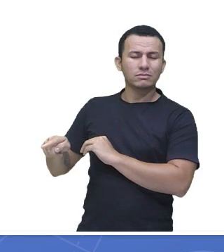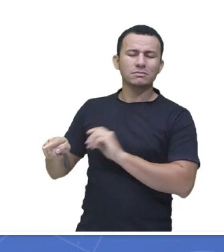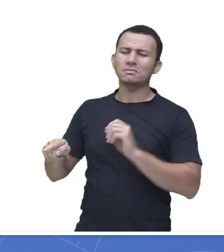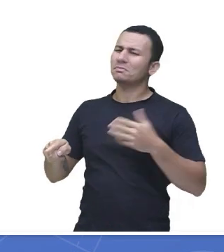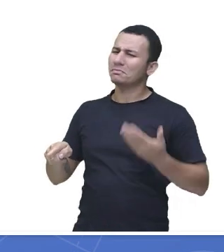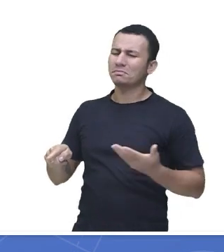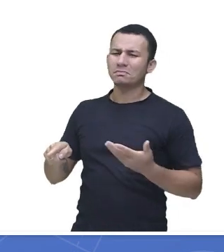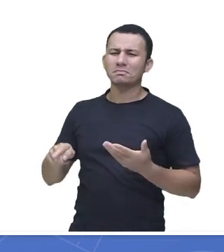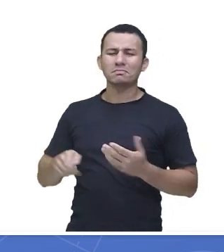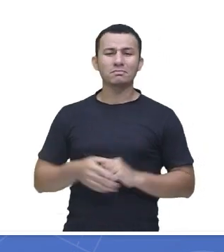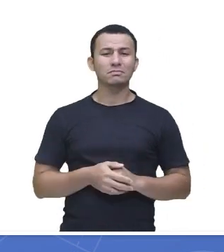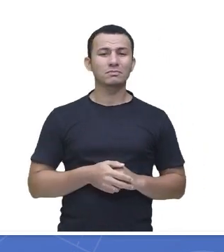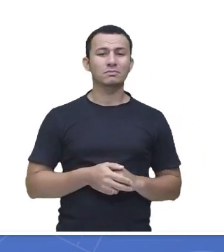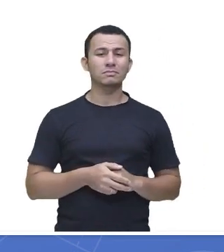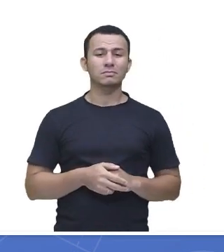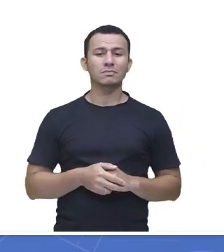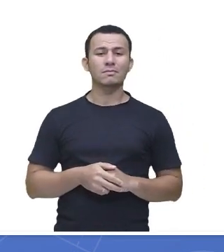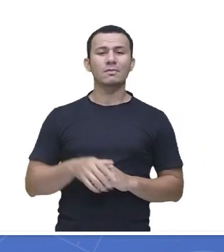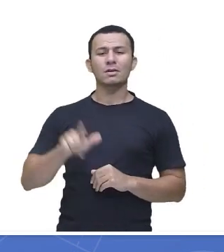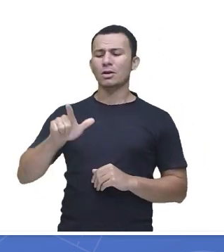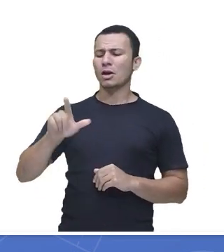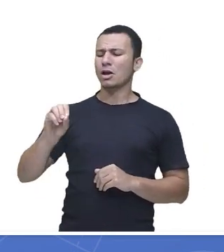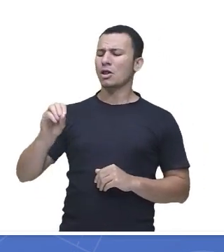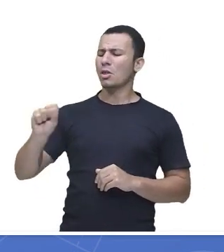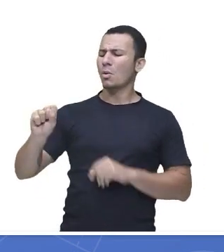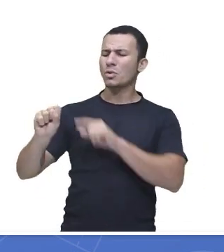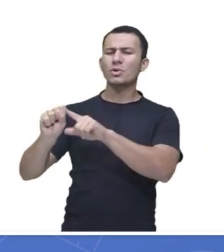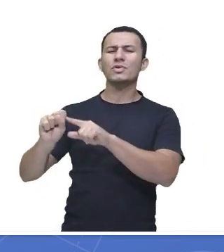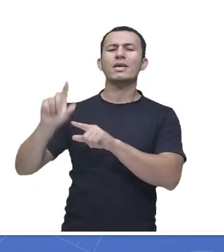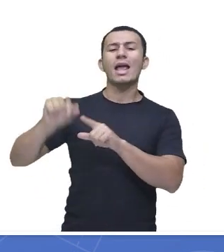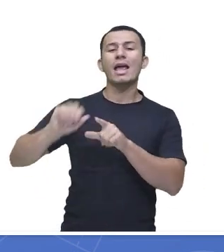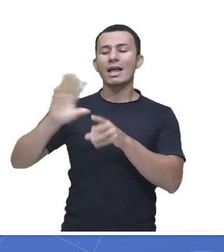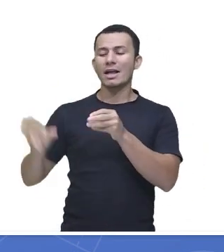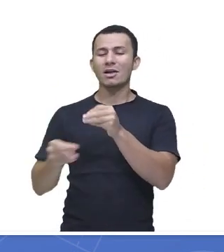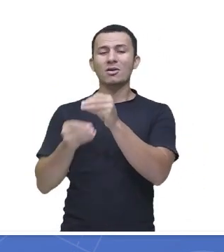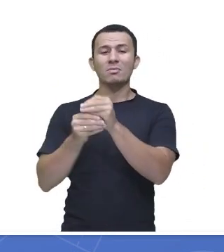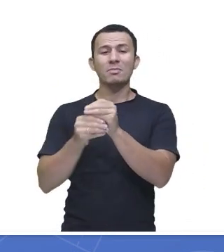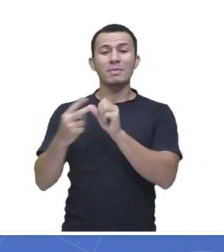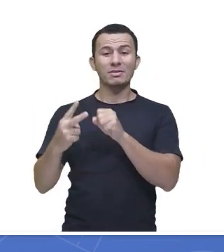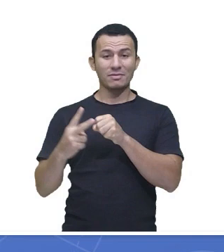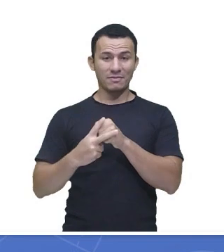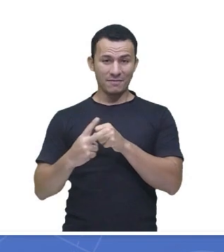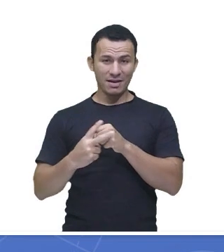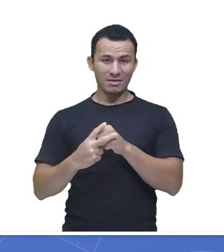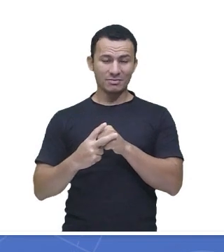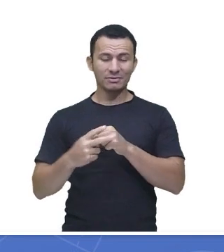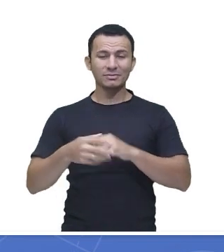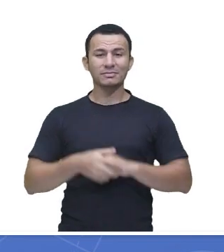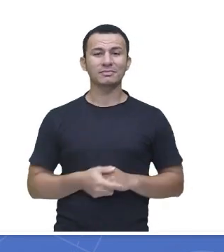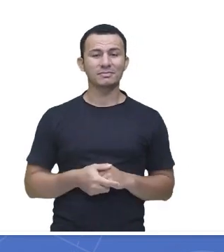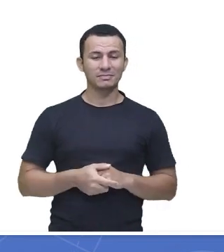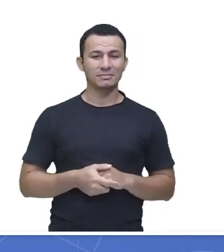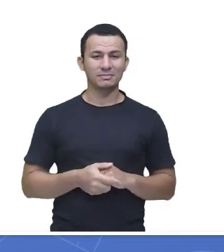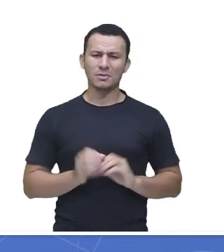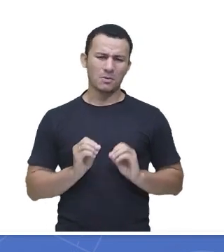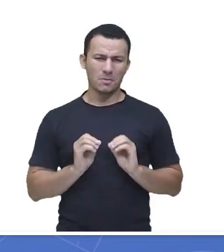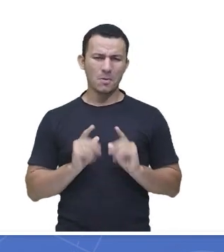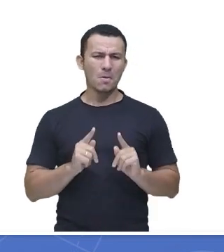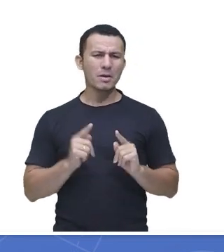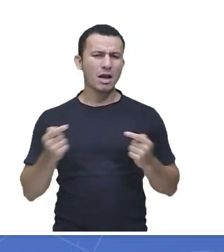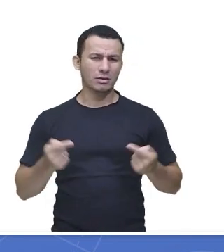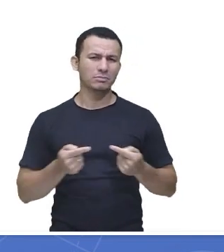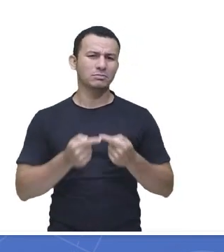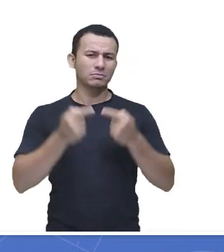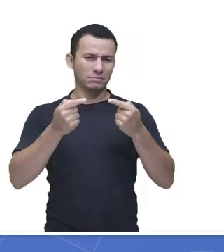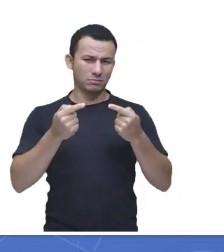Esta contração los é justamente o complemento deste verbo. Então, aqui está ok. Eu